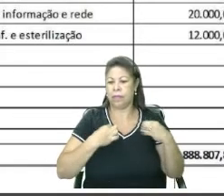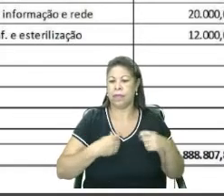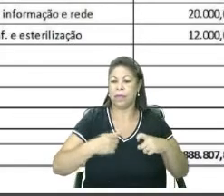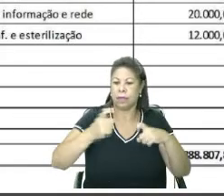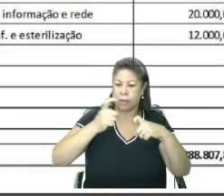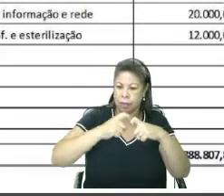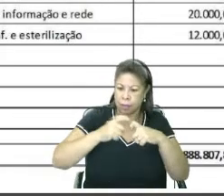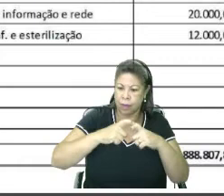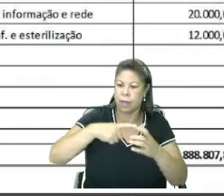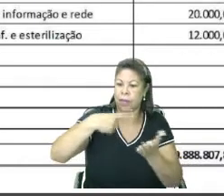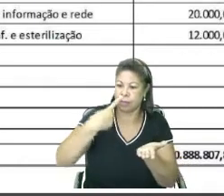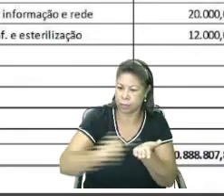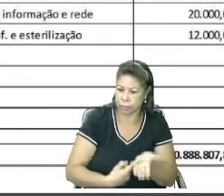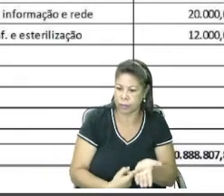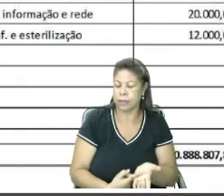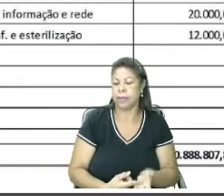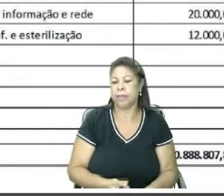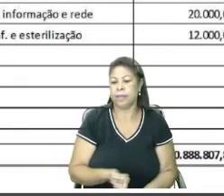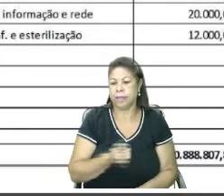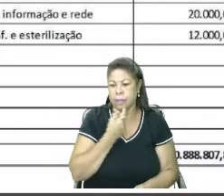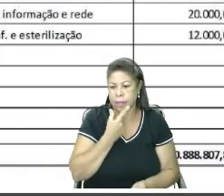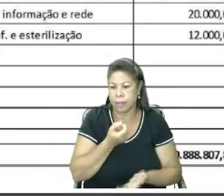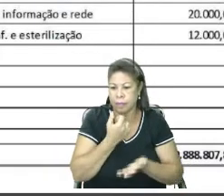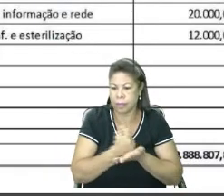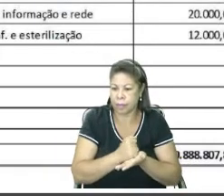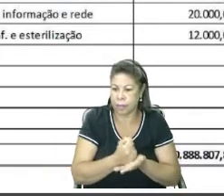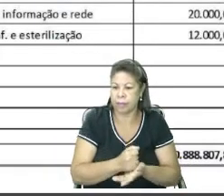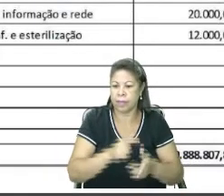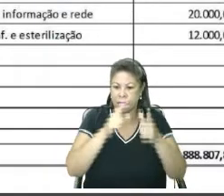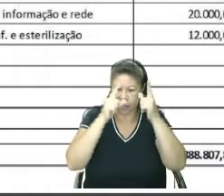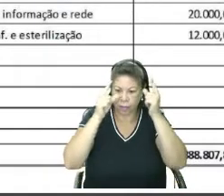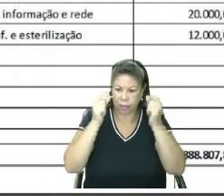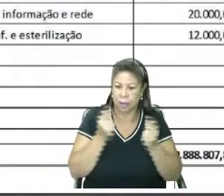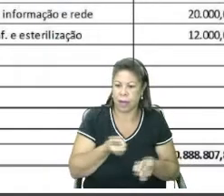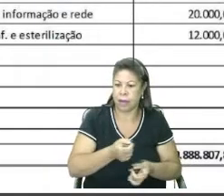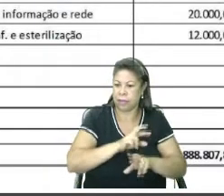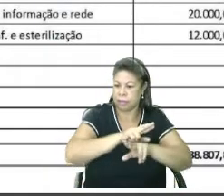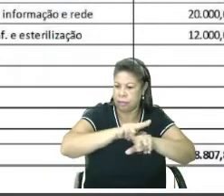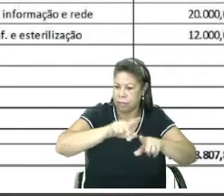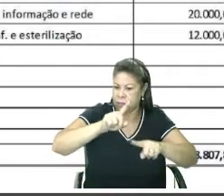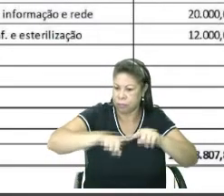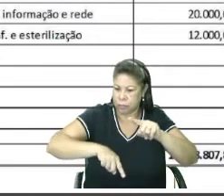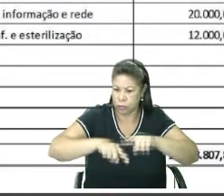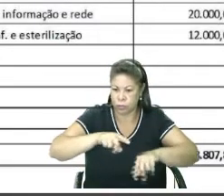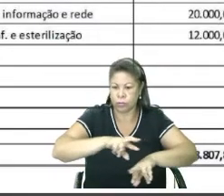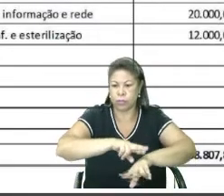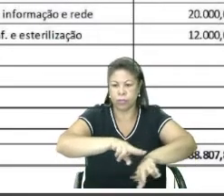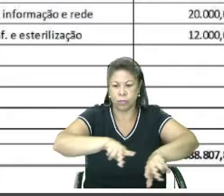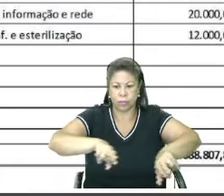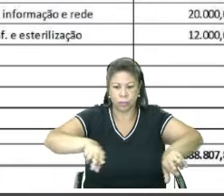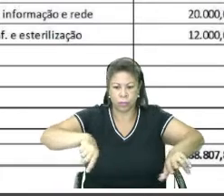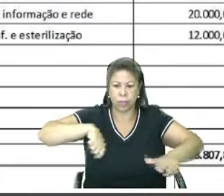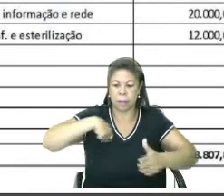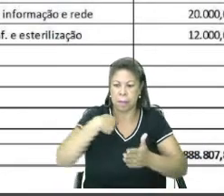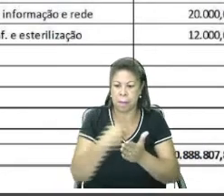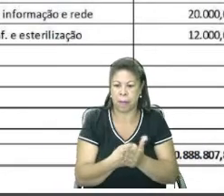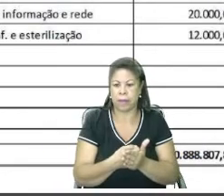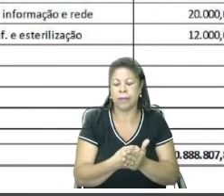médica, medicamentos, material de enfermagem, enfim, todos listados aí, que fazem a composição dos